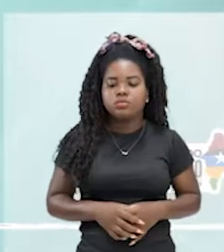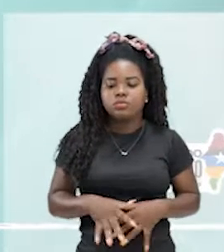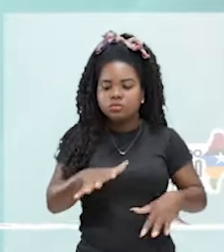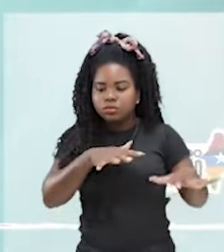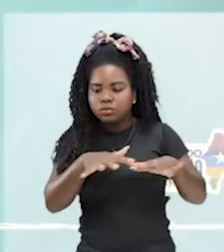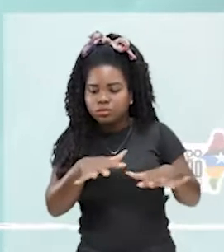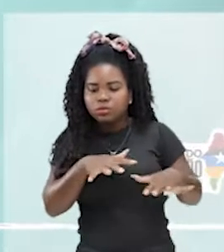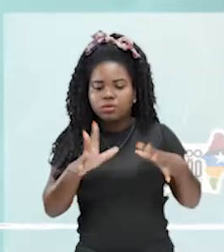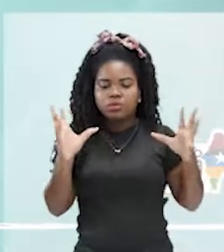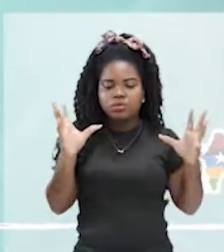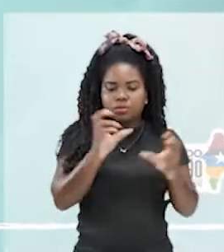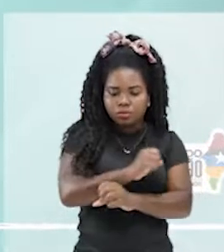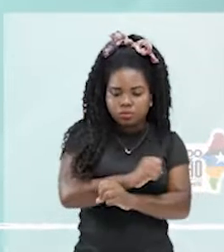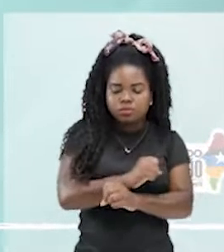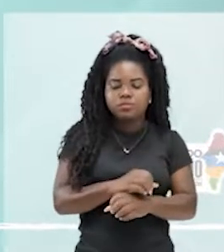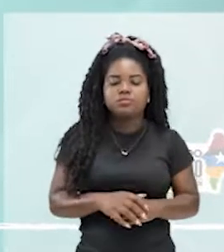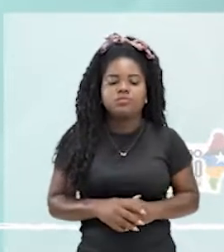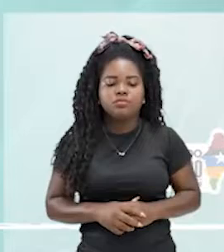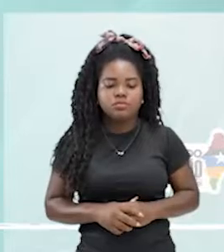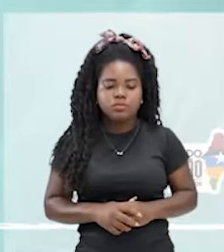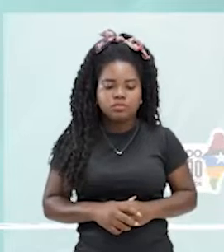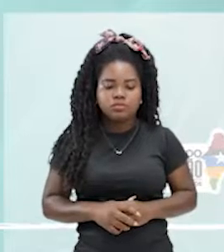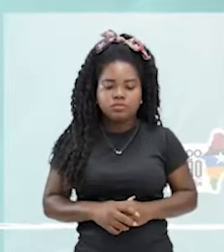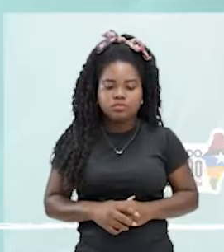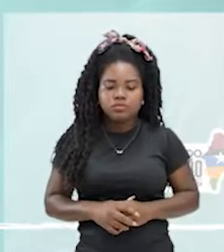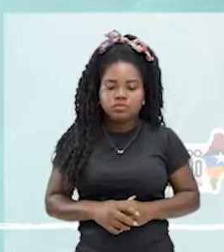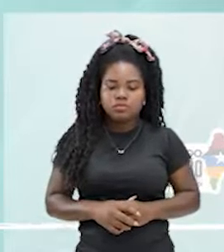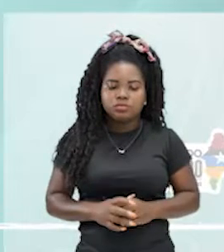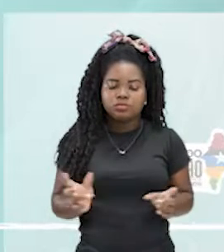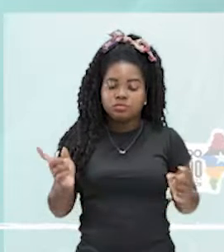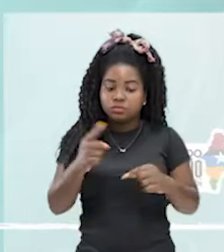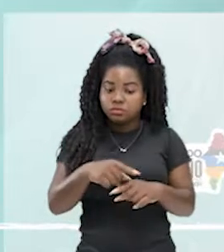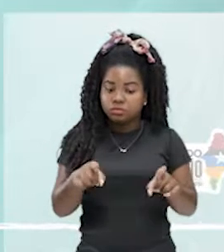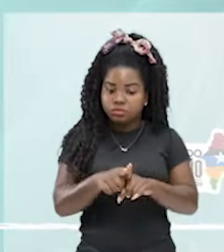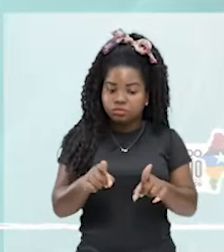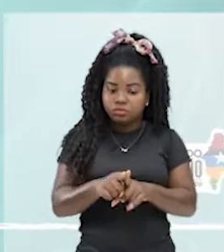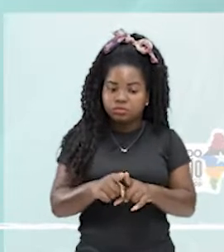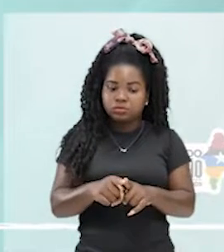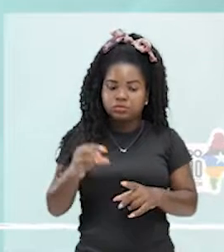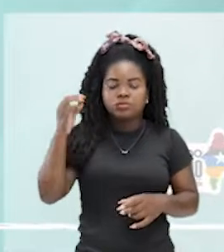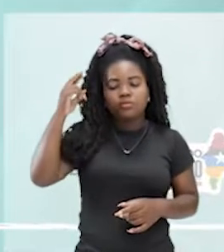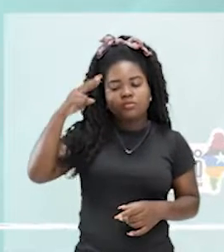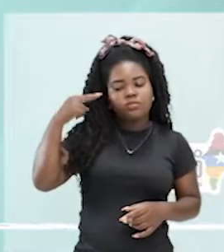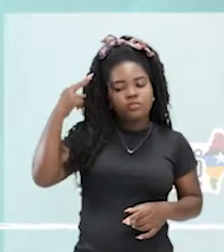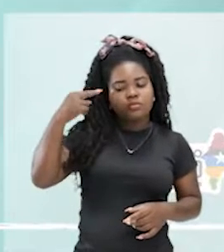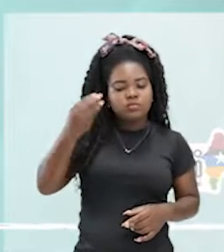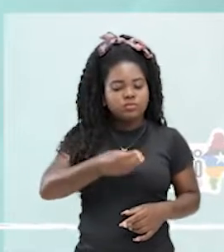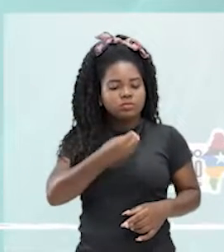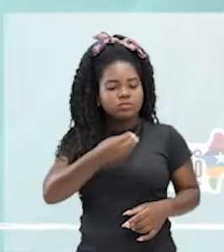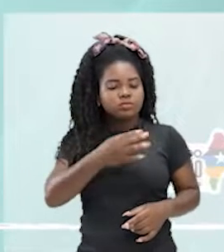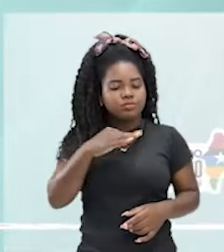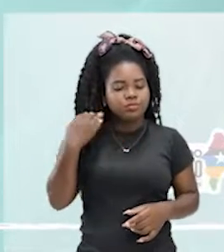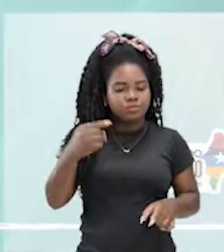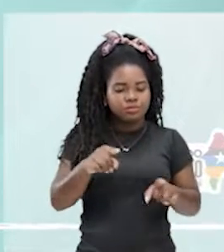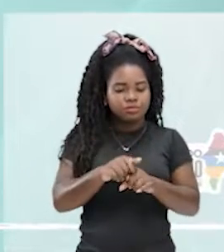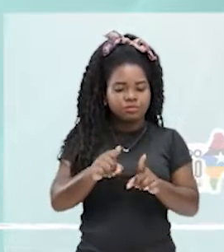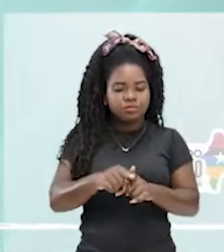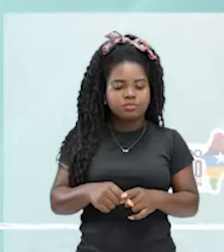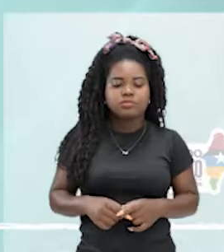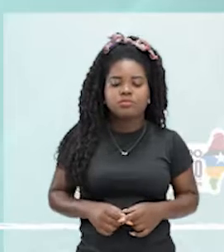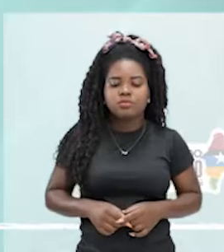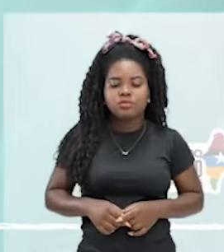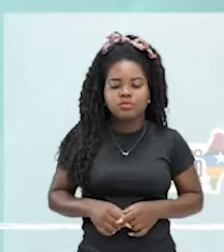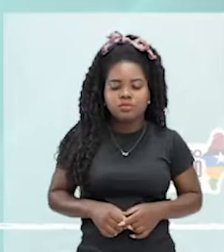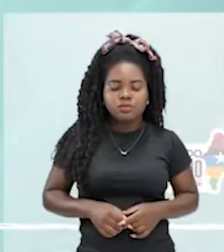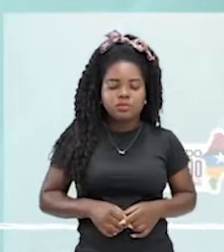movimento falho e raro. Né? Fluxos contrários, reflexão no corpo da vida e da morte. Né?